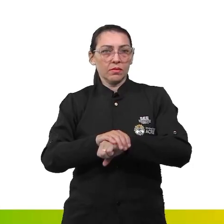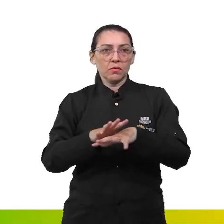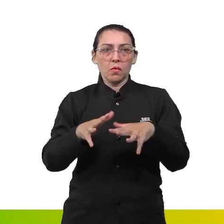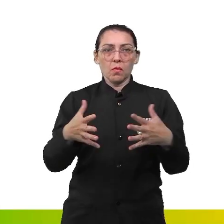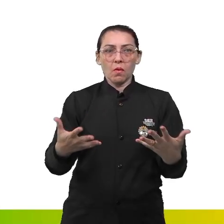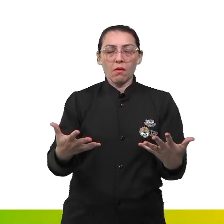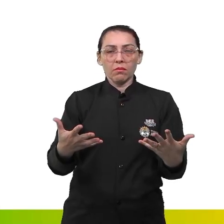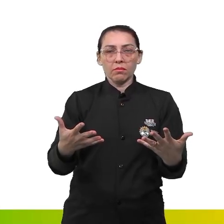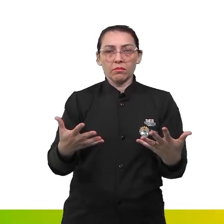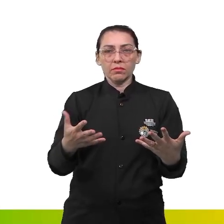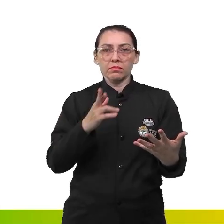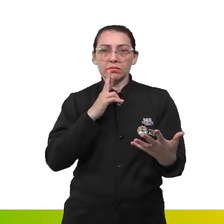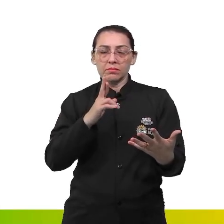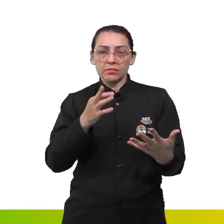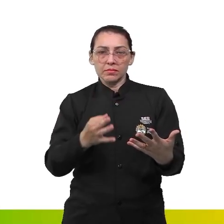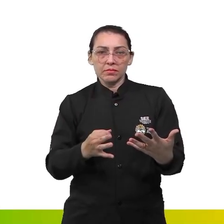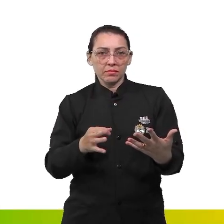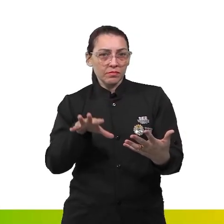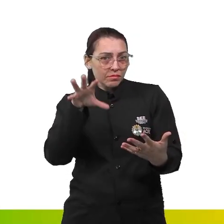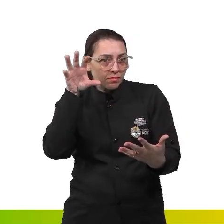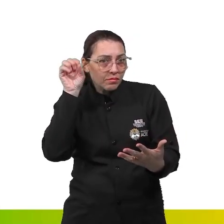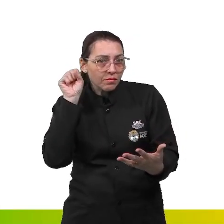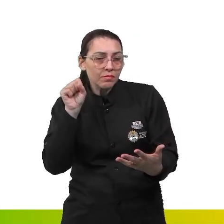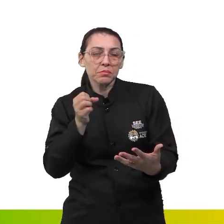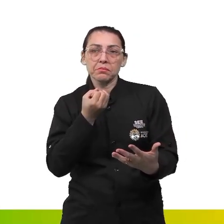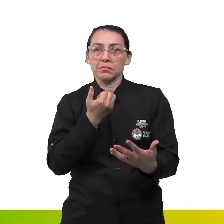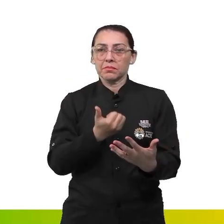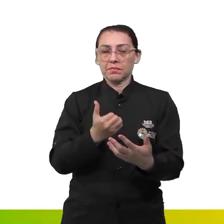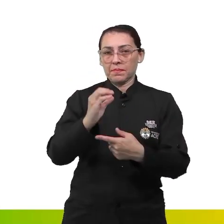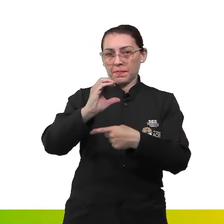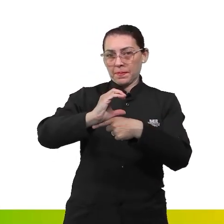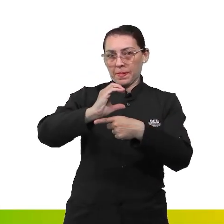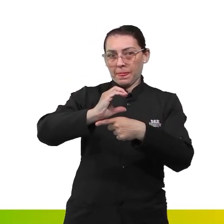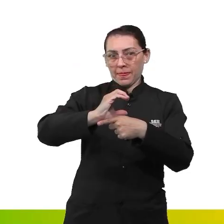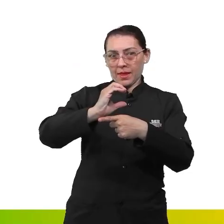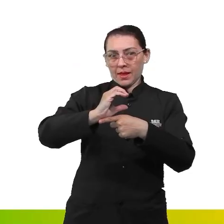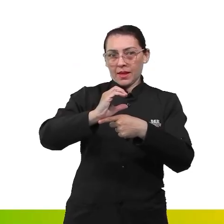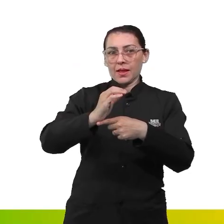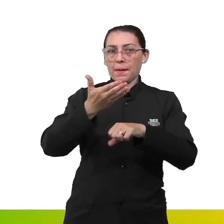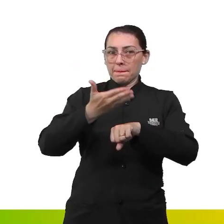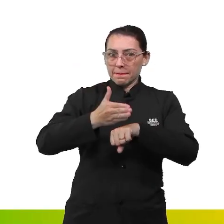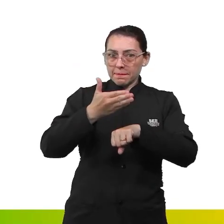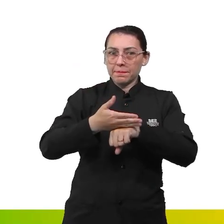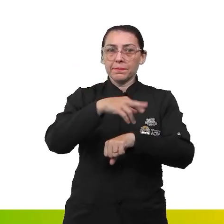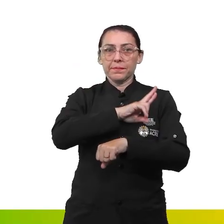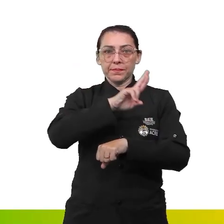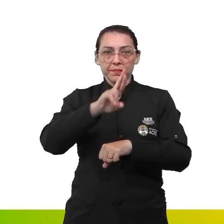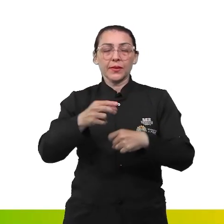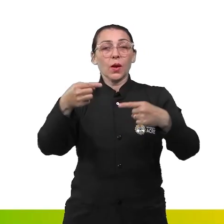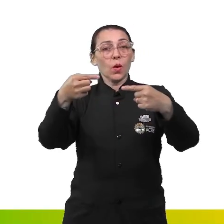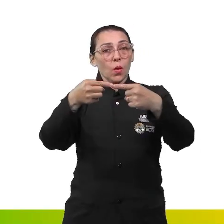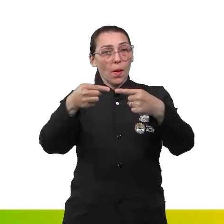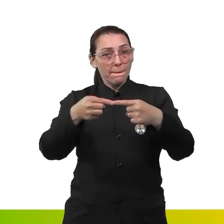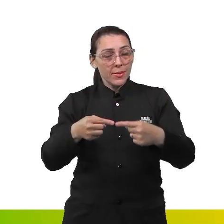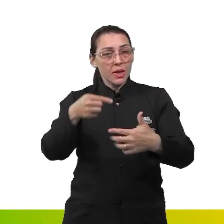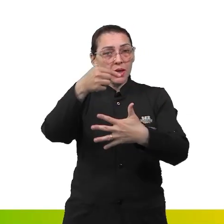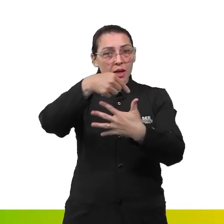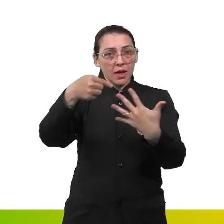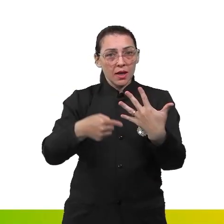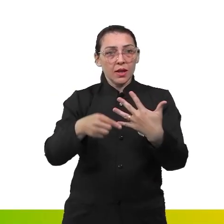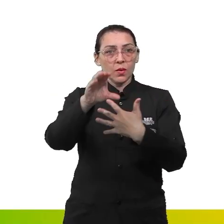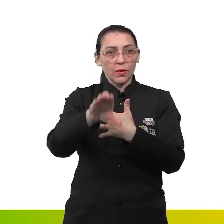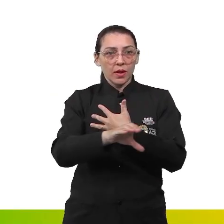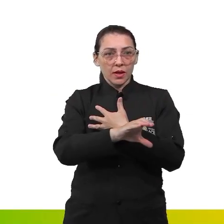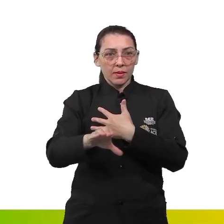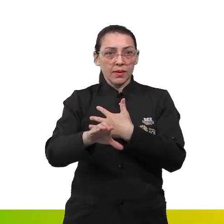correto? Acho que eu ouvi daqui, hein? Muito bem, letra C. Na prática de religiões que combinam elementos